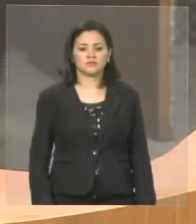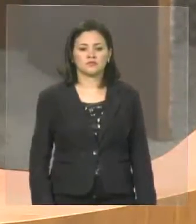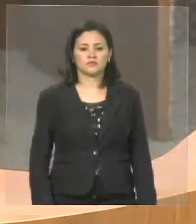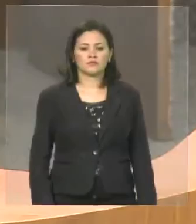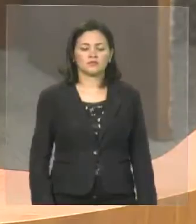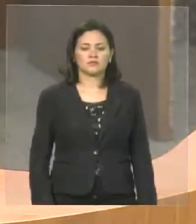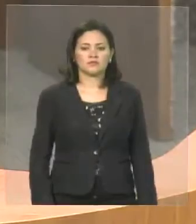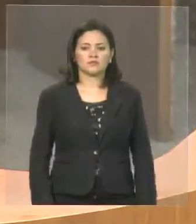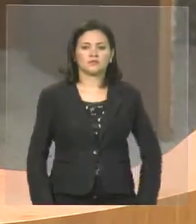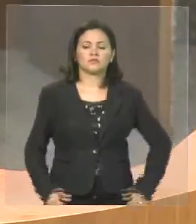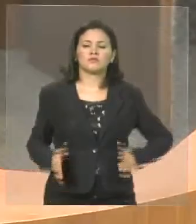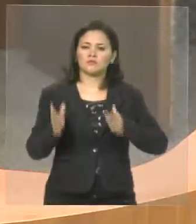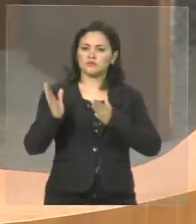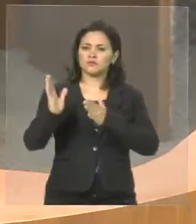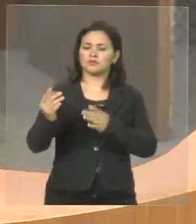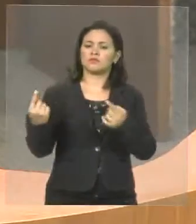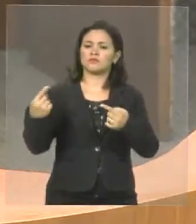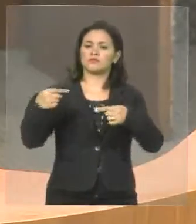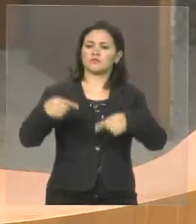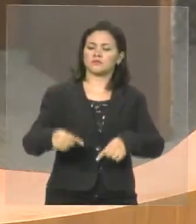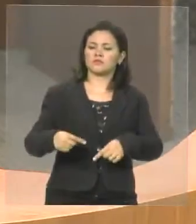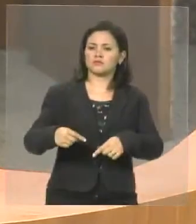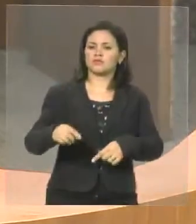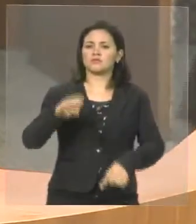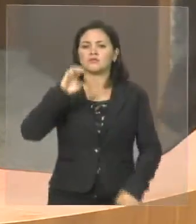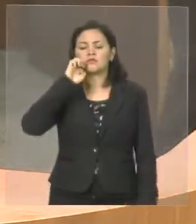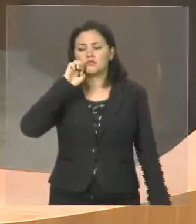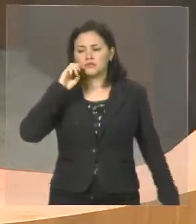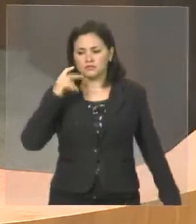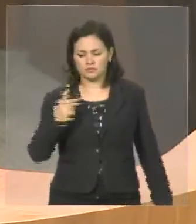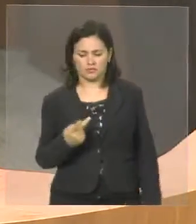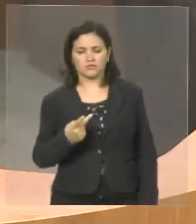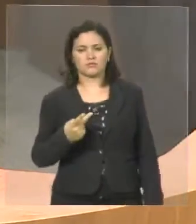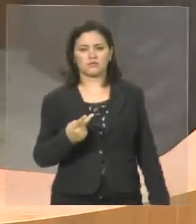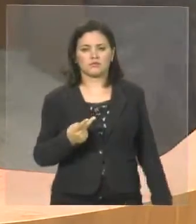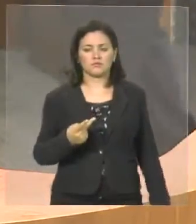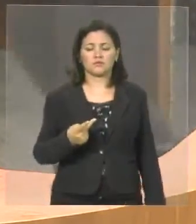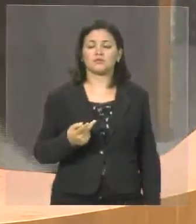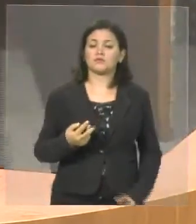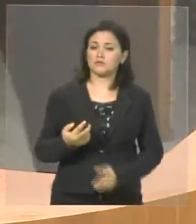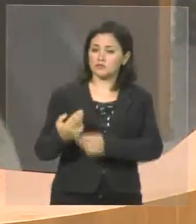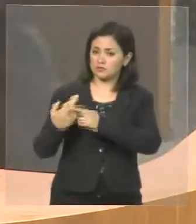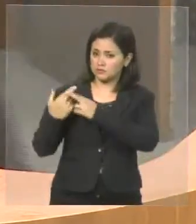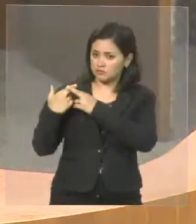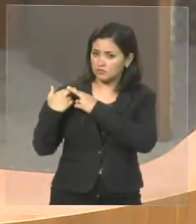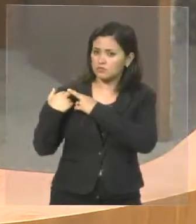à gestão do prefeito Edivaldo Holanda Júnior, de forma responsável,